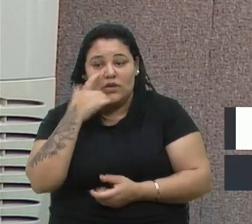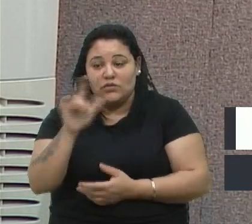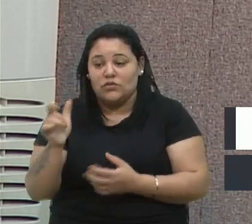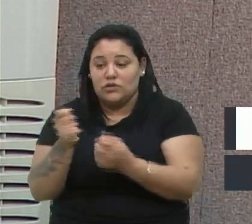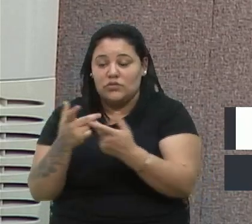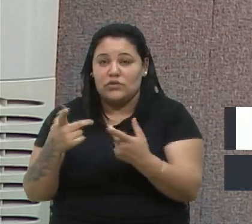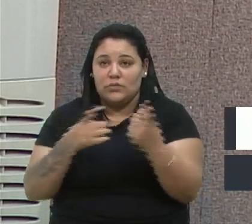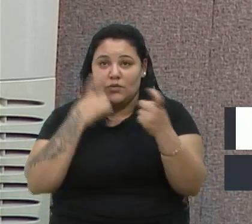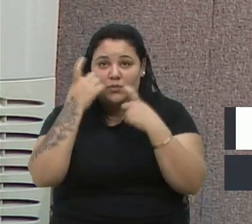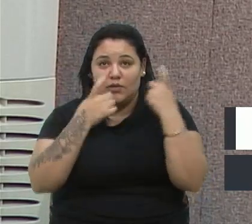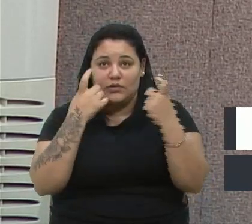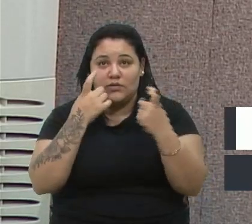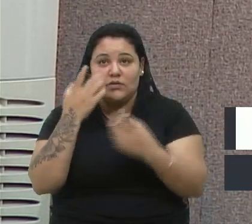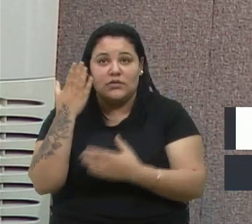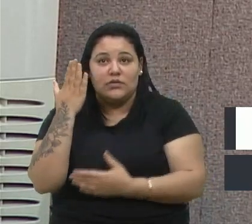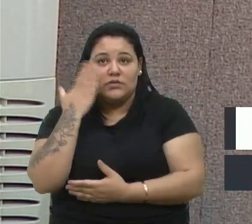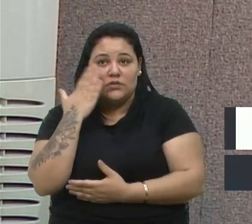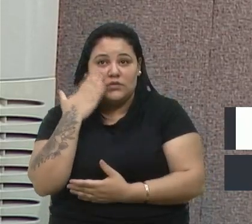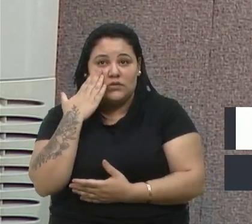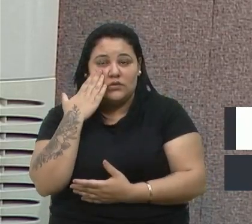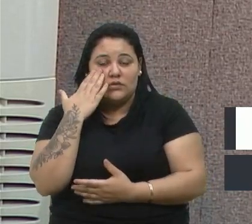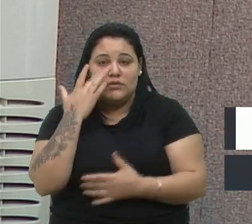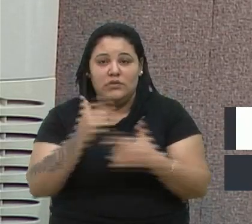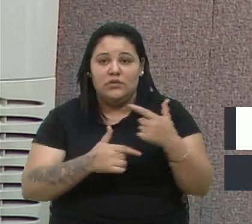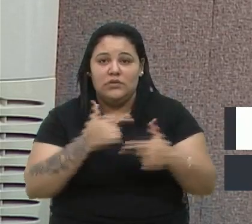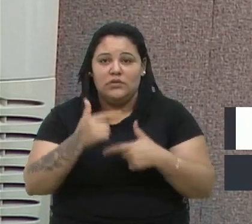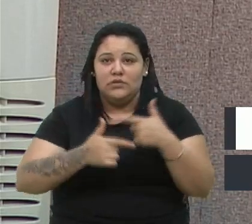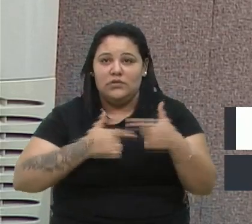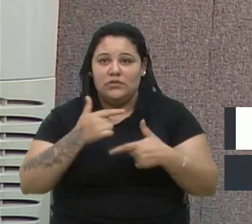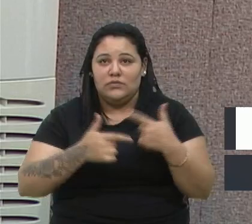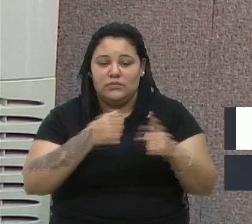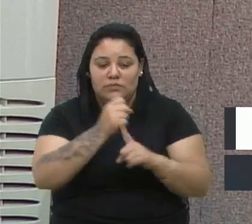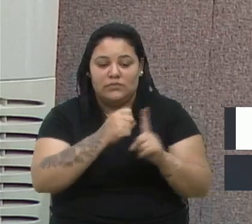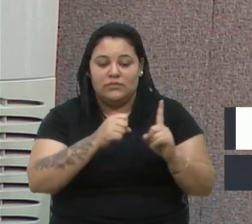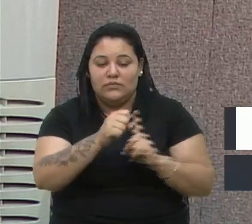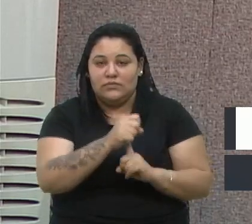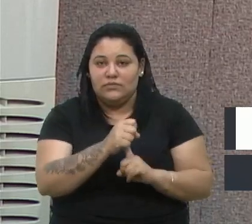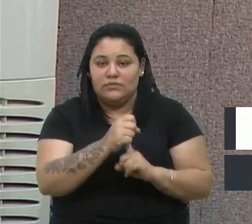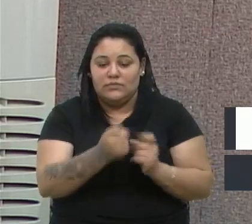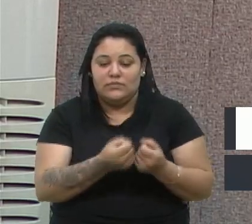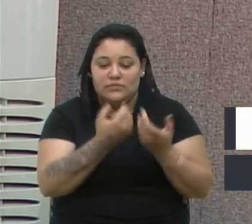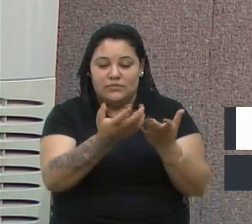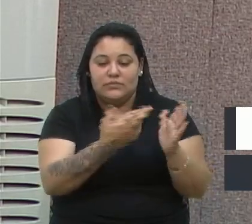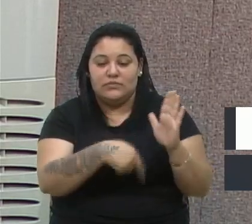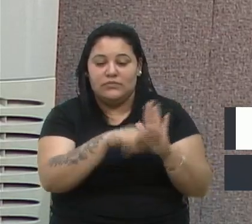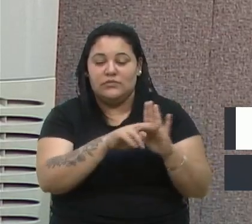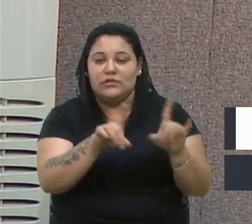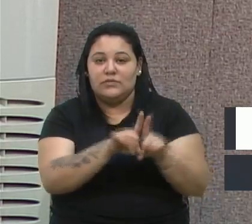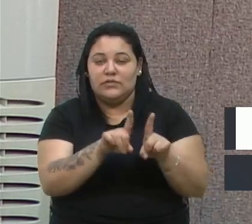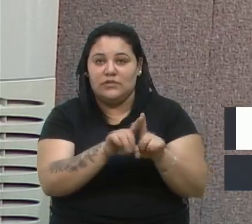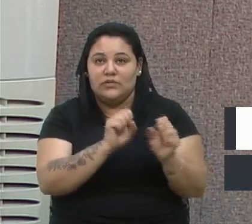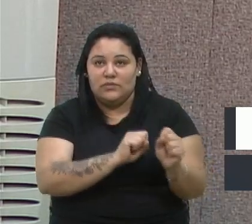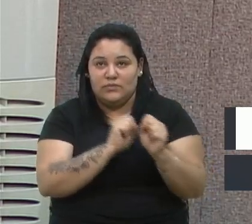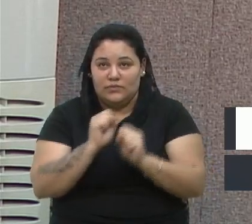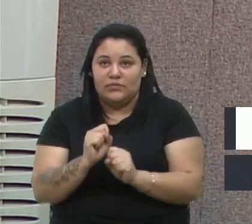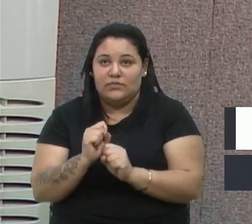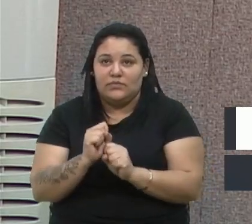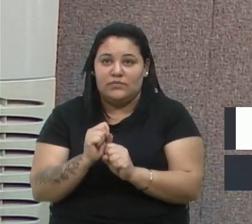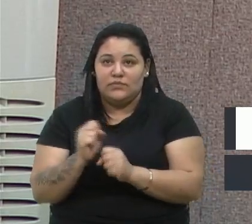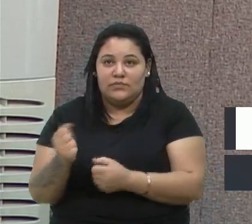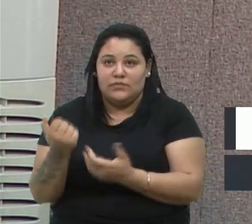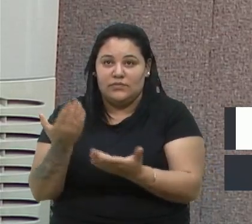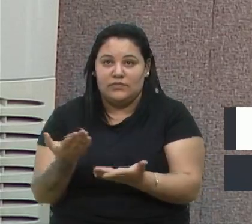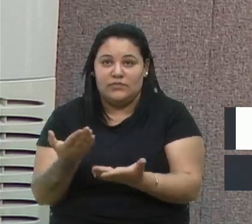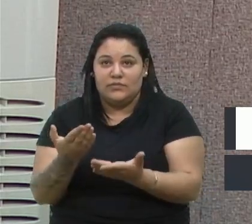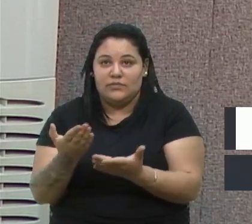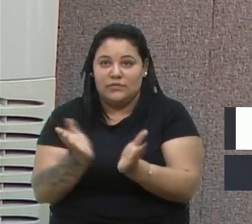que todos trabalham muito, entregam um sério trabalho para a sociedade, entregam resultado, e a gente pode entregar muito mais resultado tendo comissões para